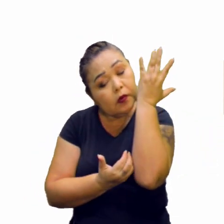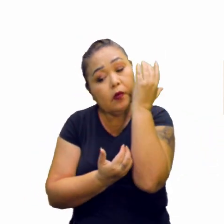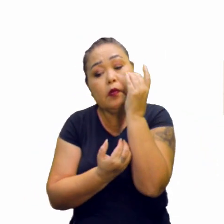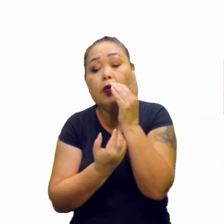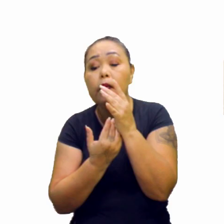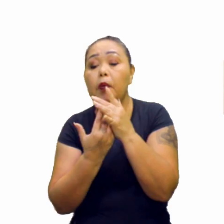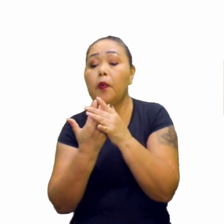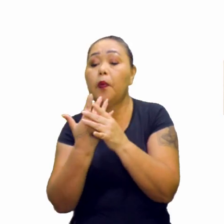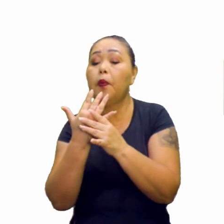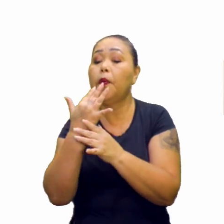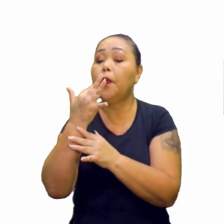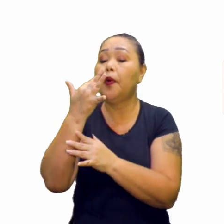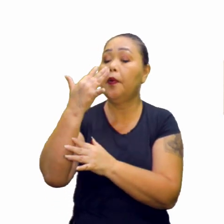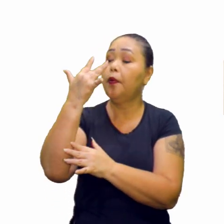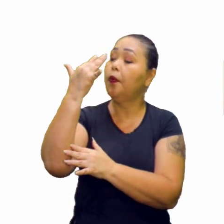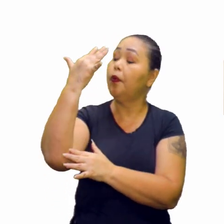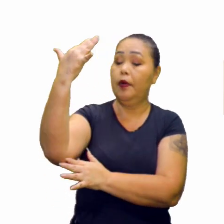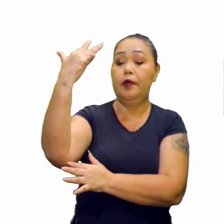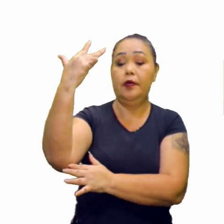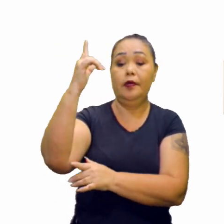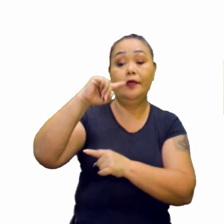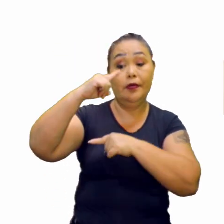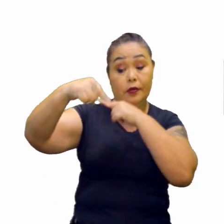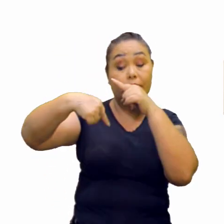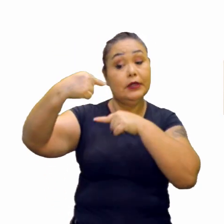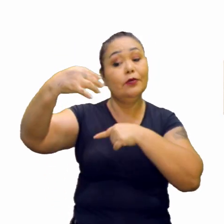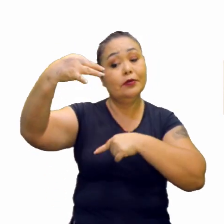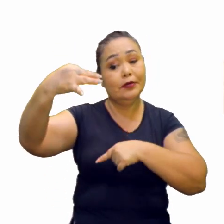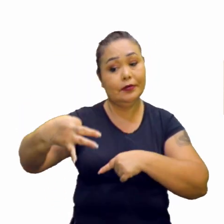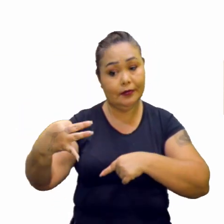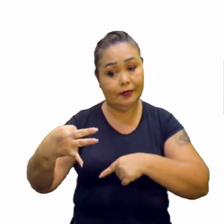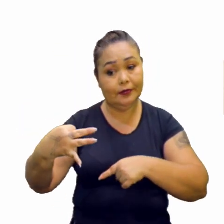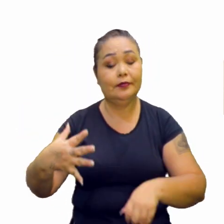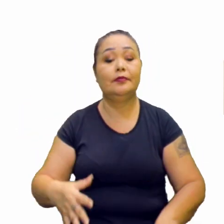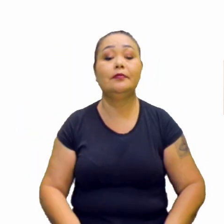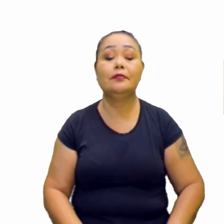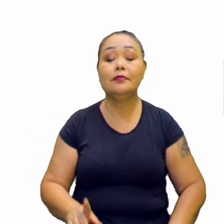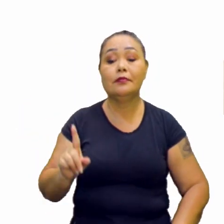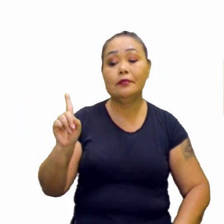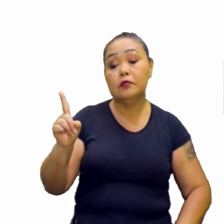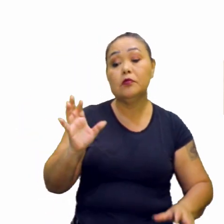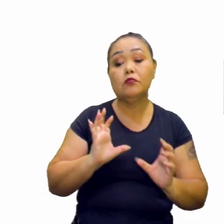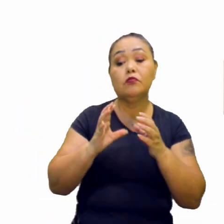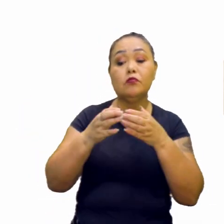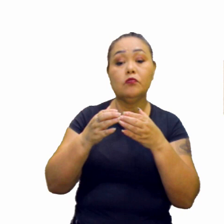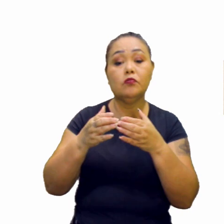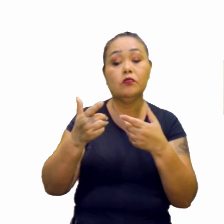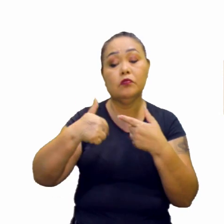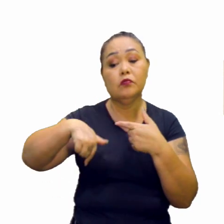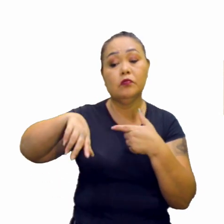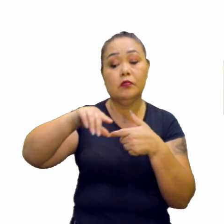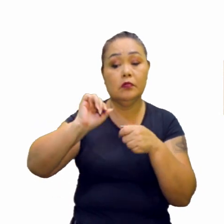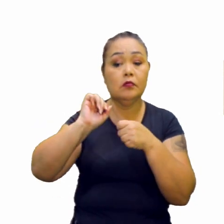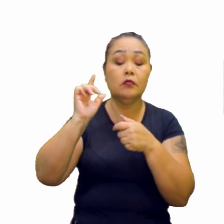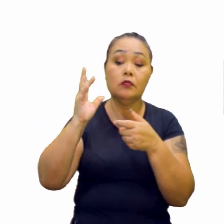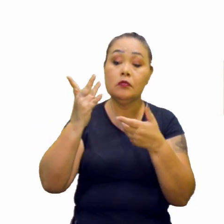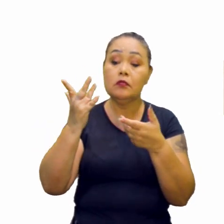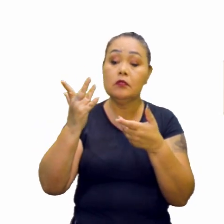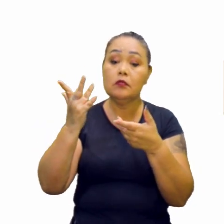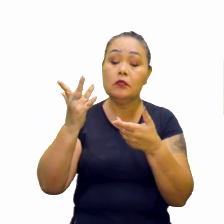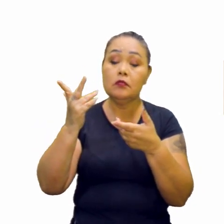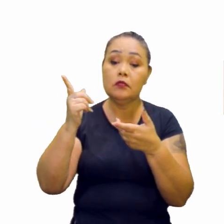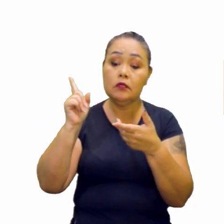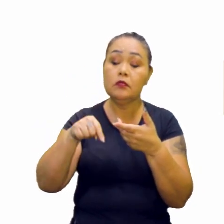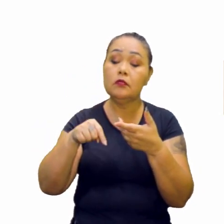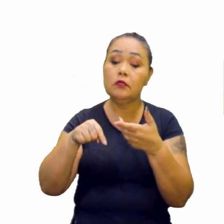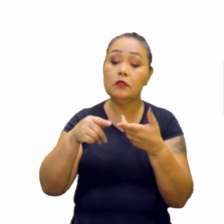o processo do ciclo ideal. Por isso que esse conjunto de operações vai consistir na melhoria